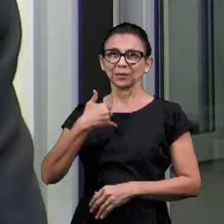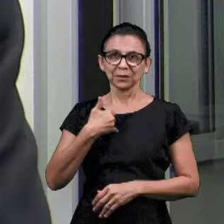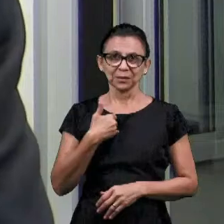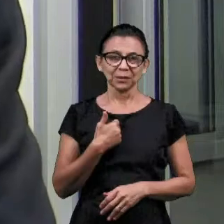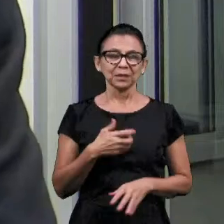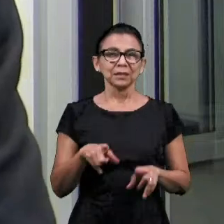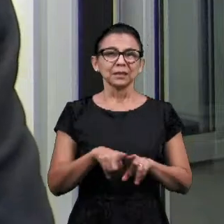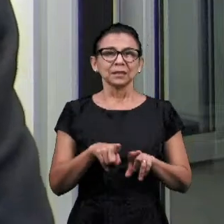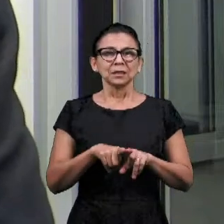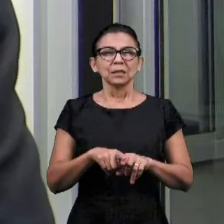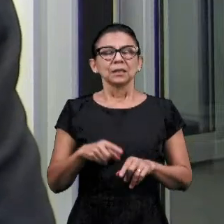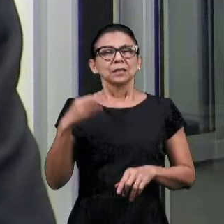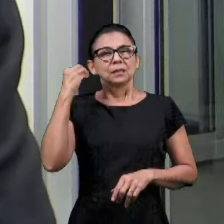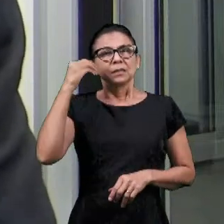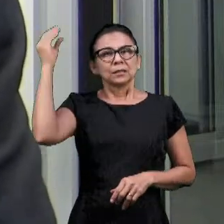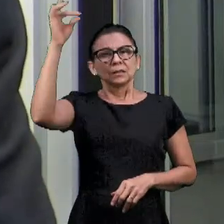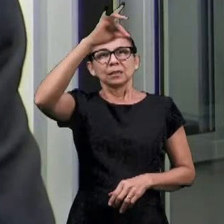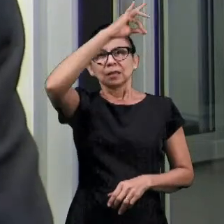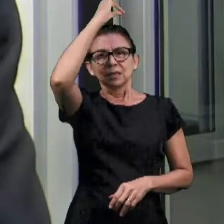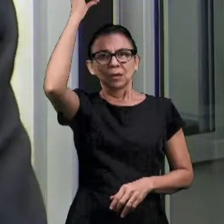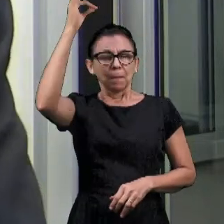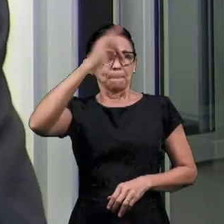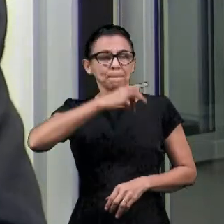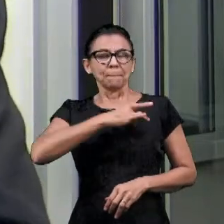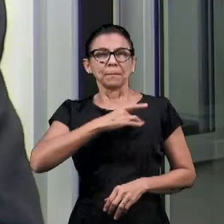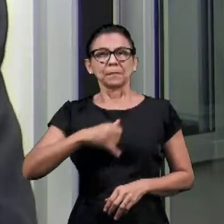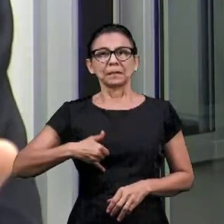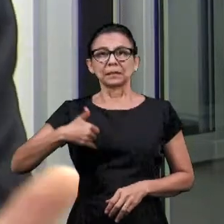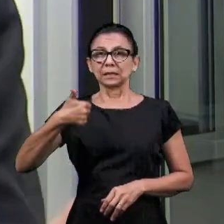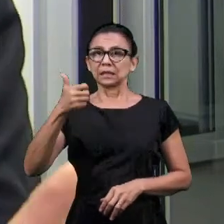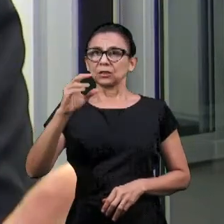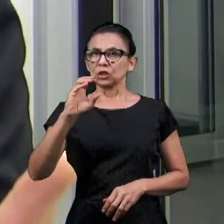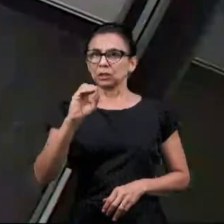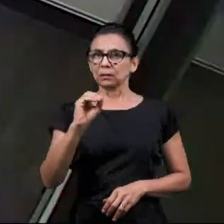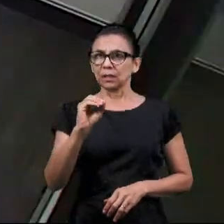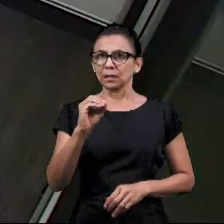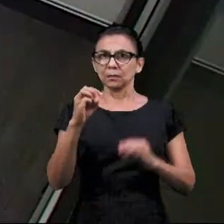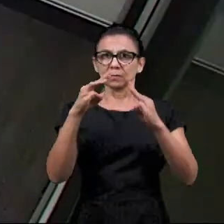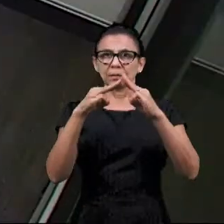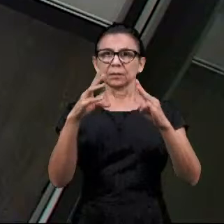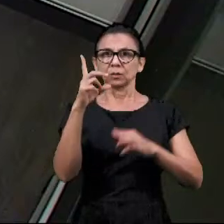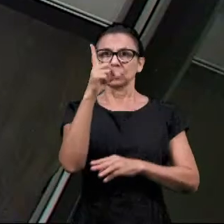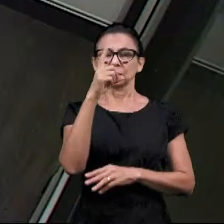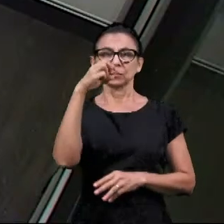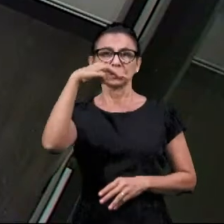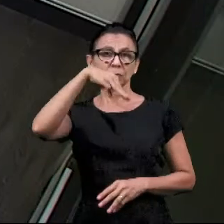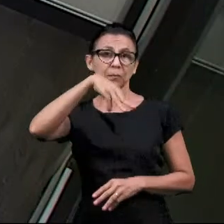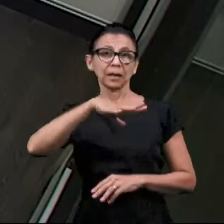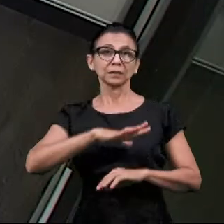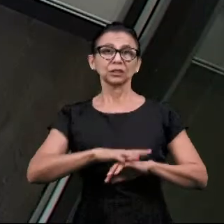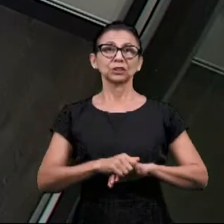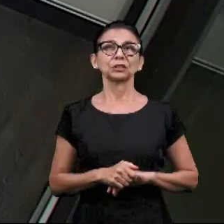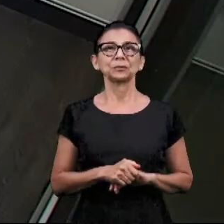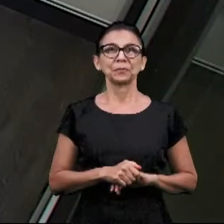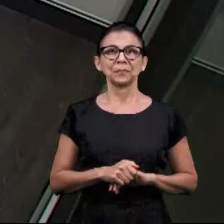Santo foi aos 10 anos de idade. Maravilha. Manaim de Domingos Martins, sentado numa